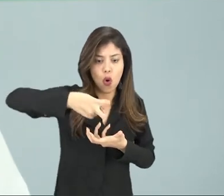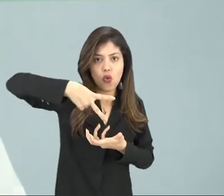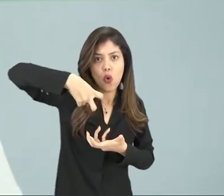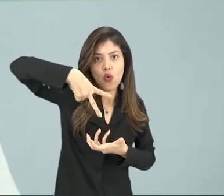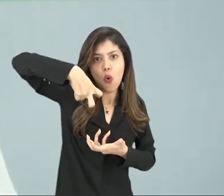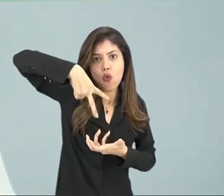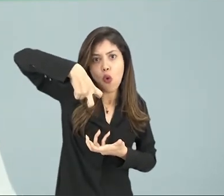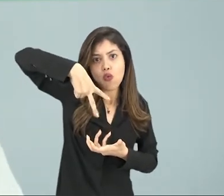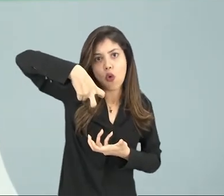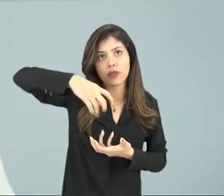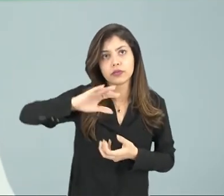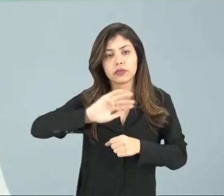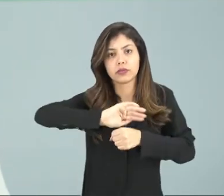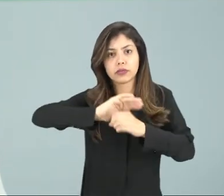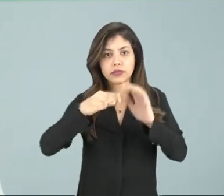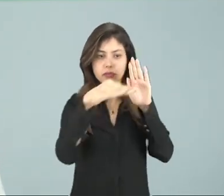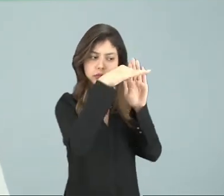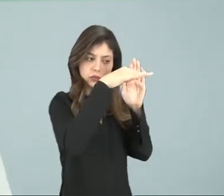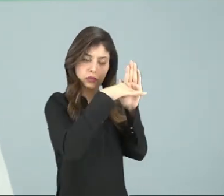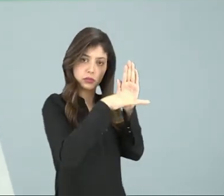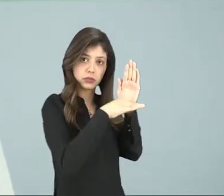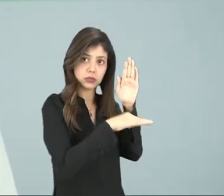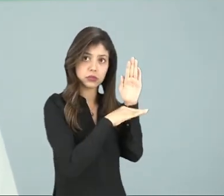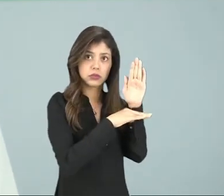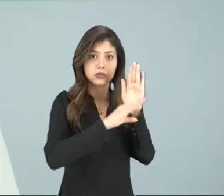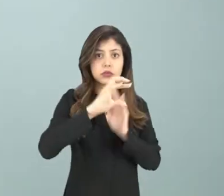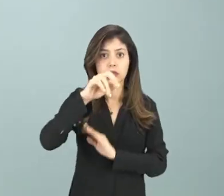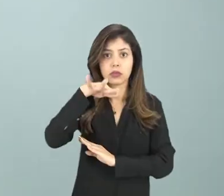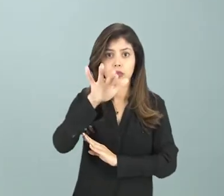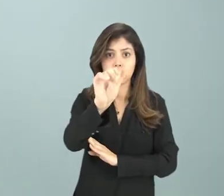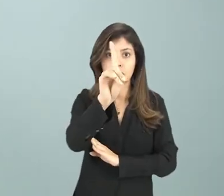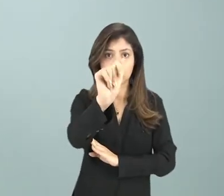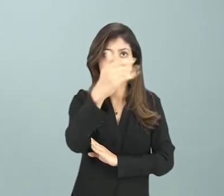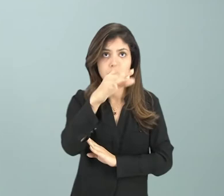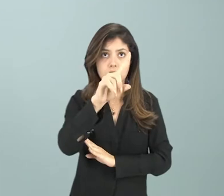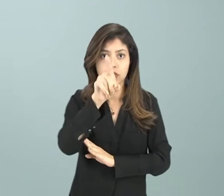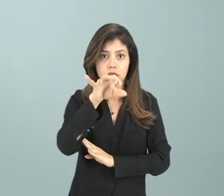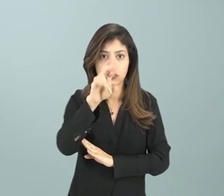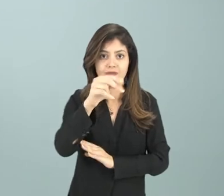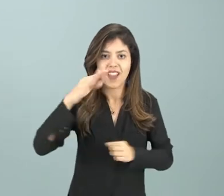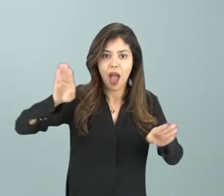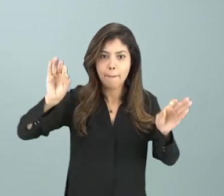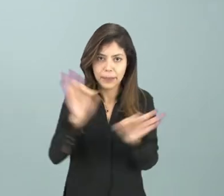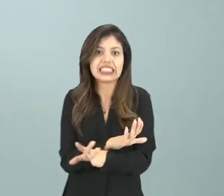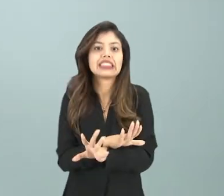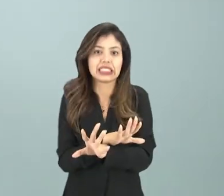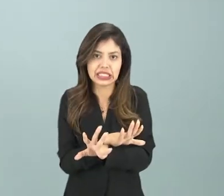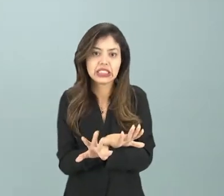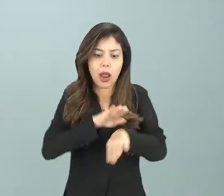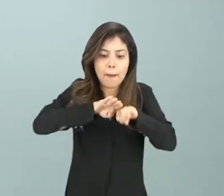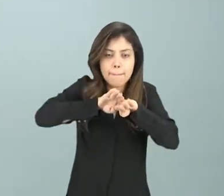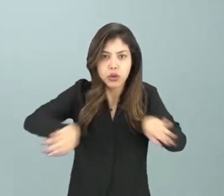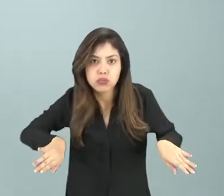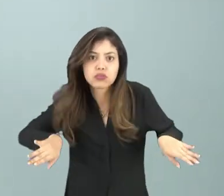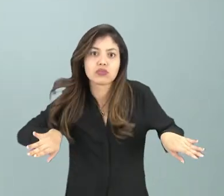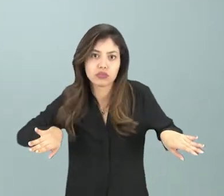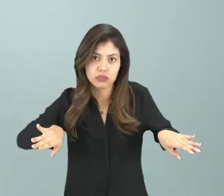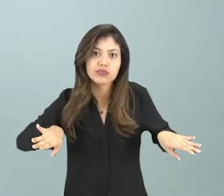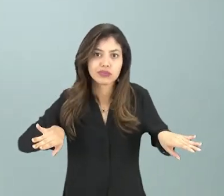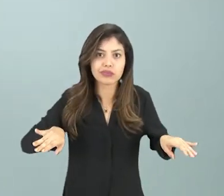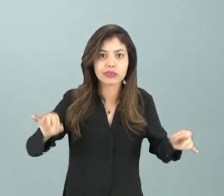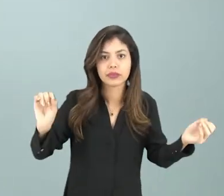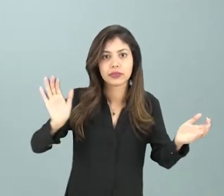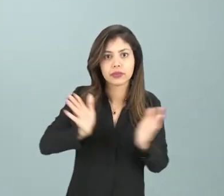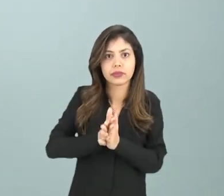de camada de ozônio O problema é a camada de ozônio está sendo destruída que é o que nós conhecemos como